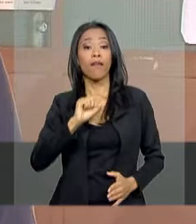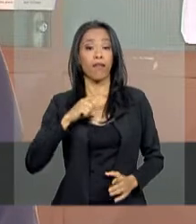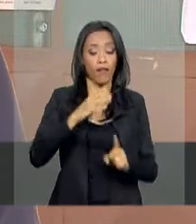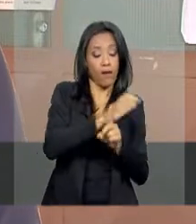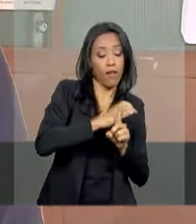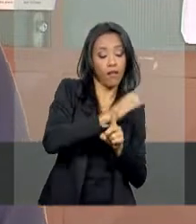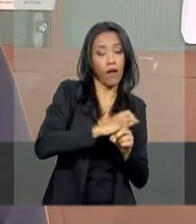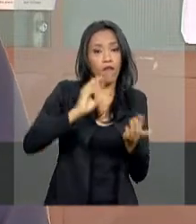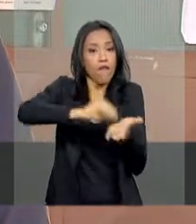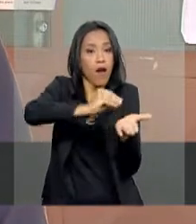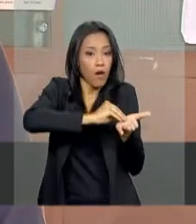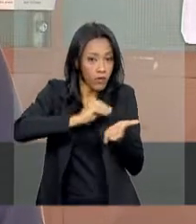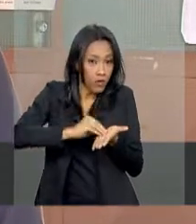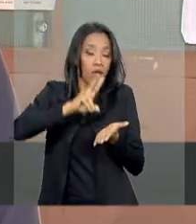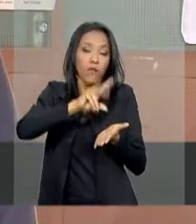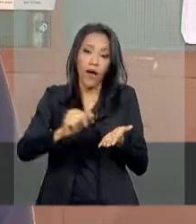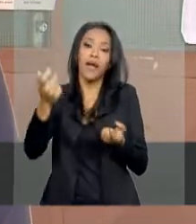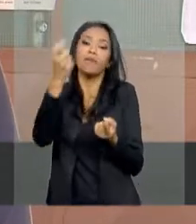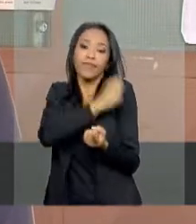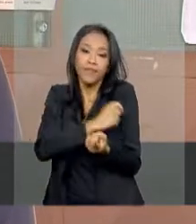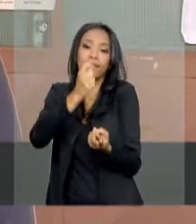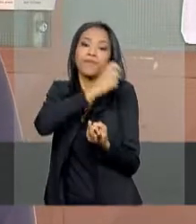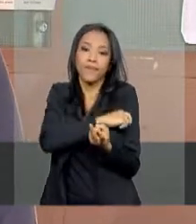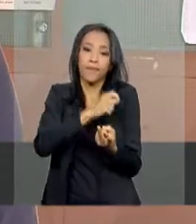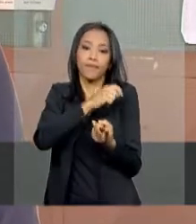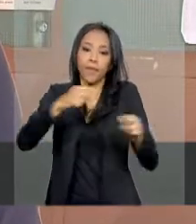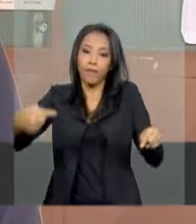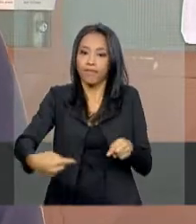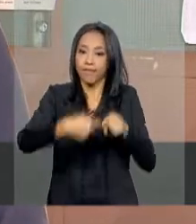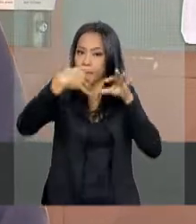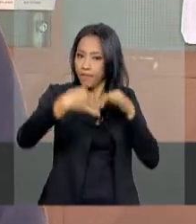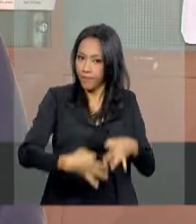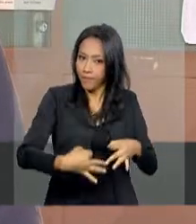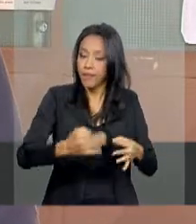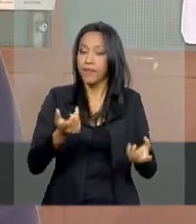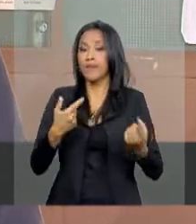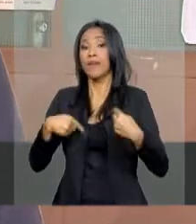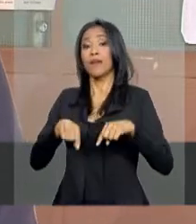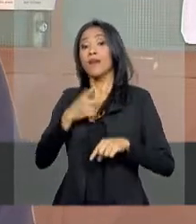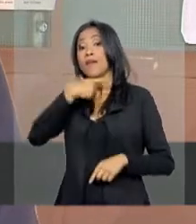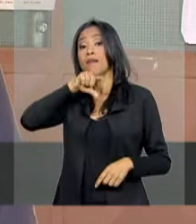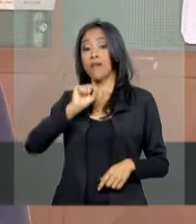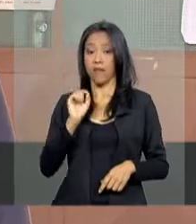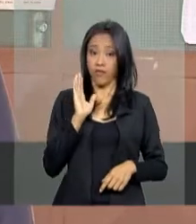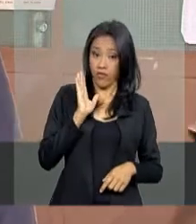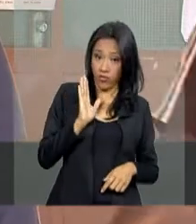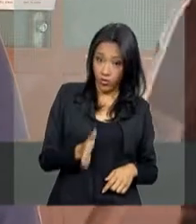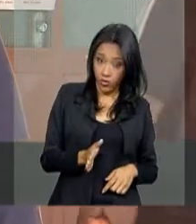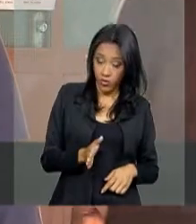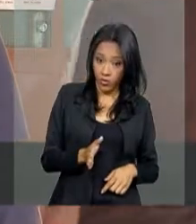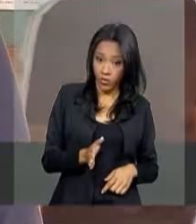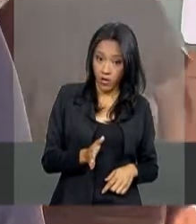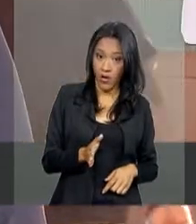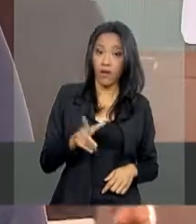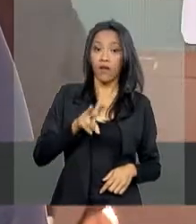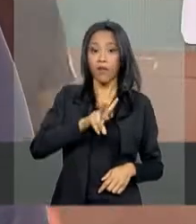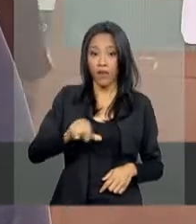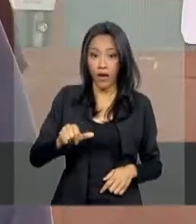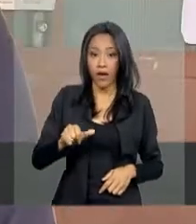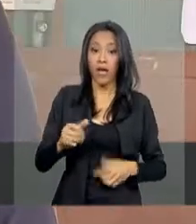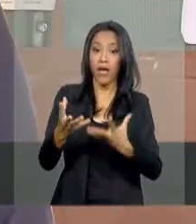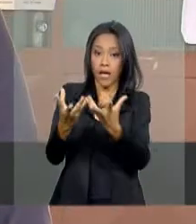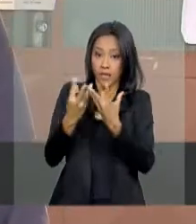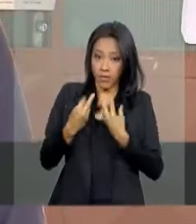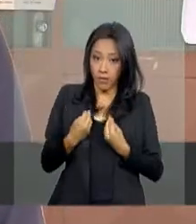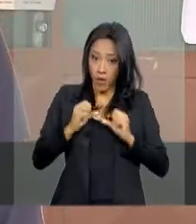incompleto receberá as doses necessárias para atualização. E quem estiver com esquema vacinal completo receberá o